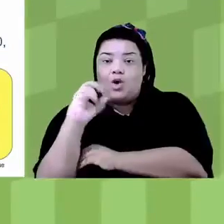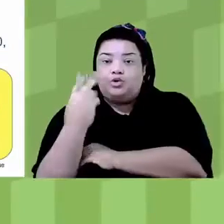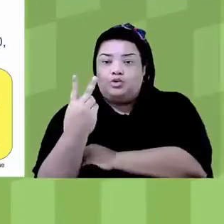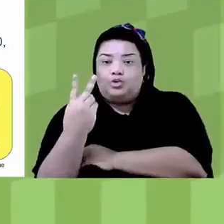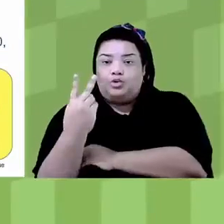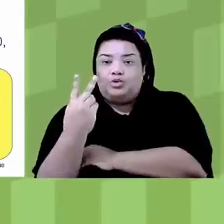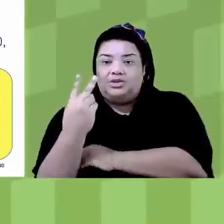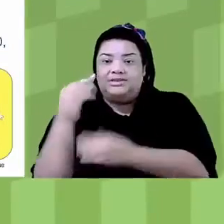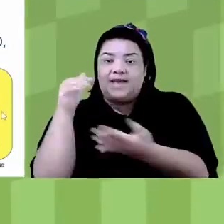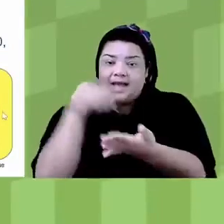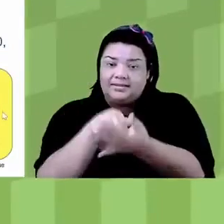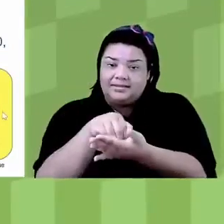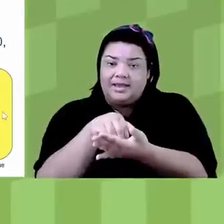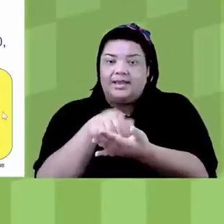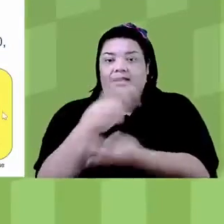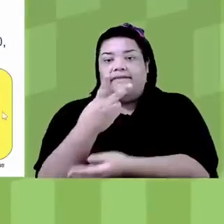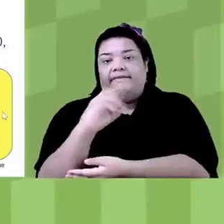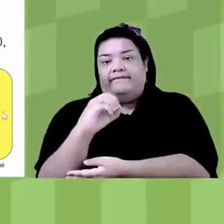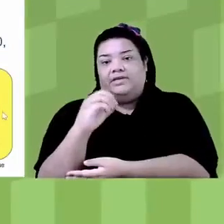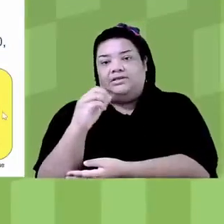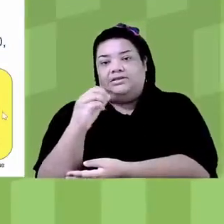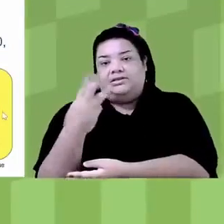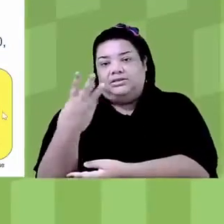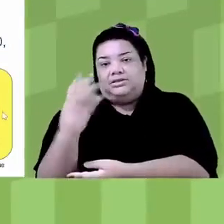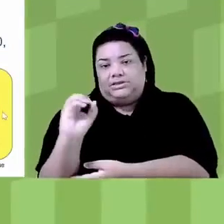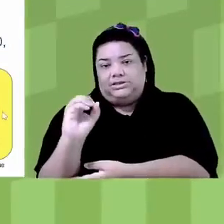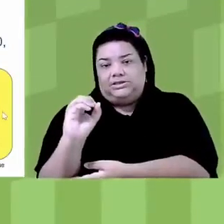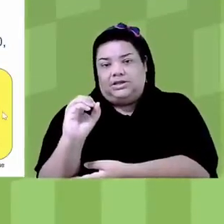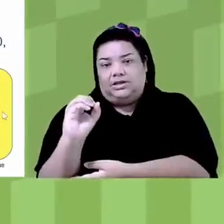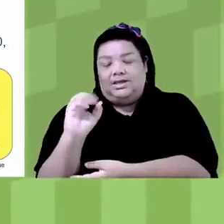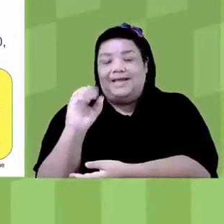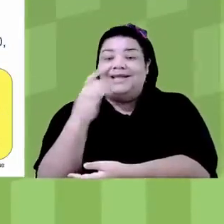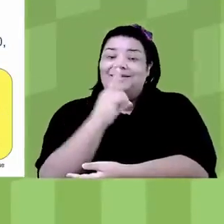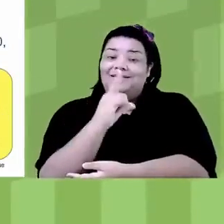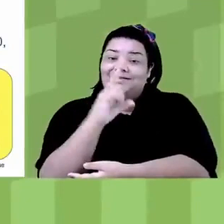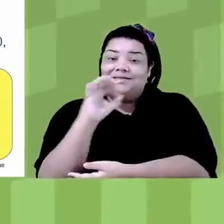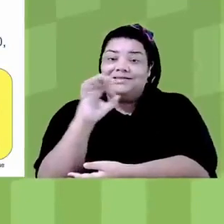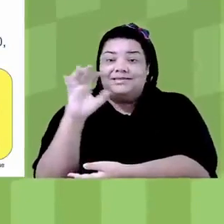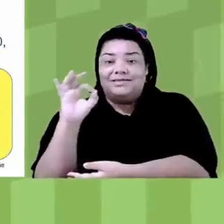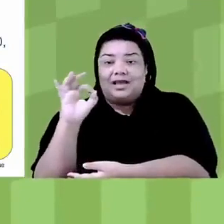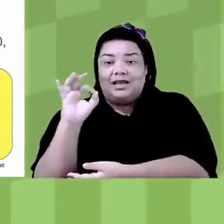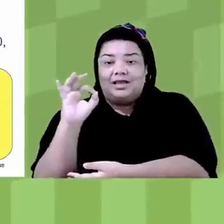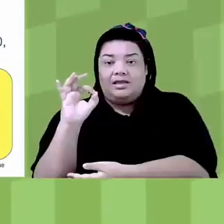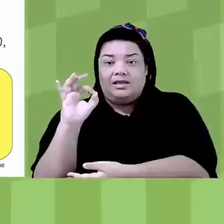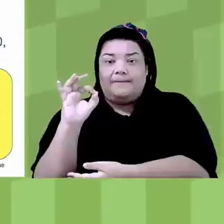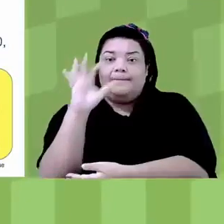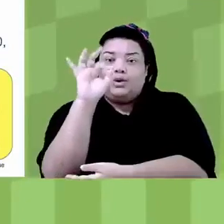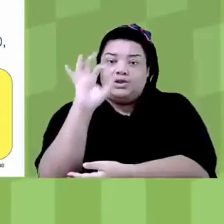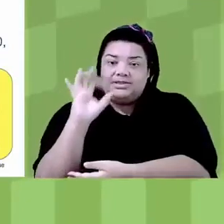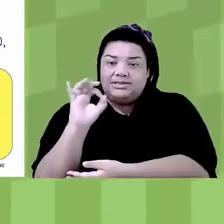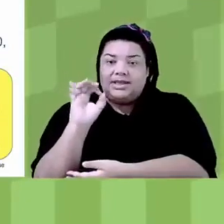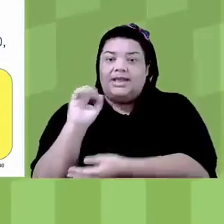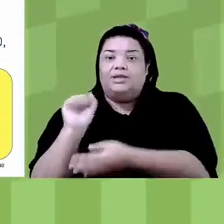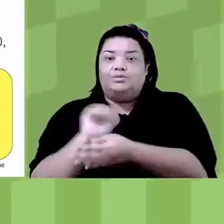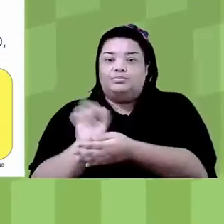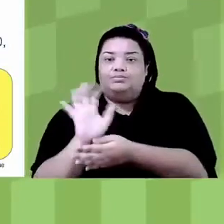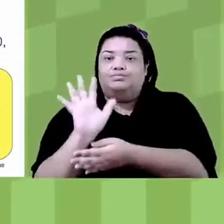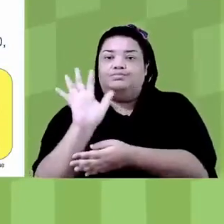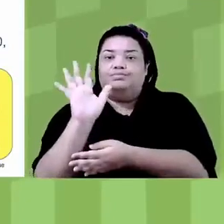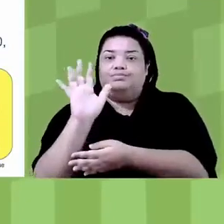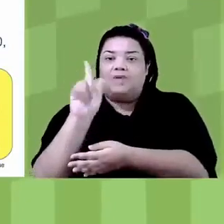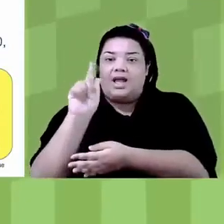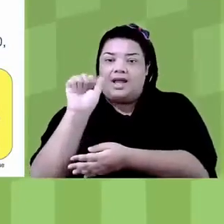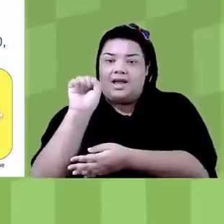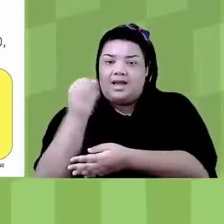das emissões até 2050. O que isso significa? Por exemplo, significa acabar